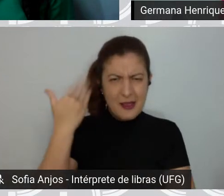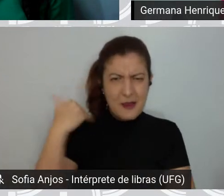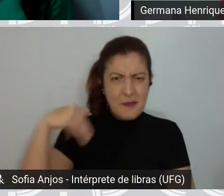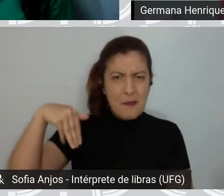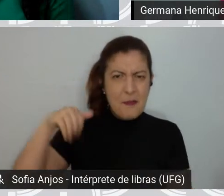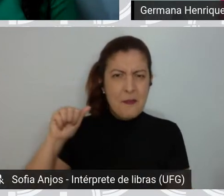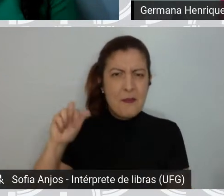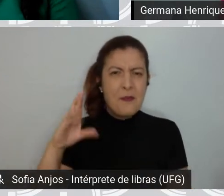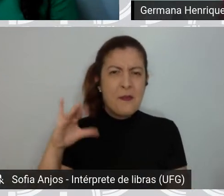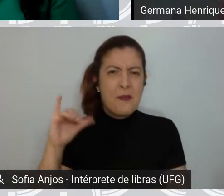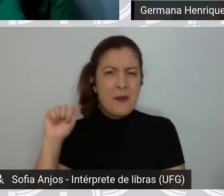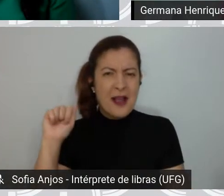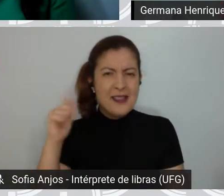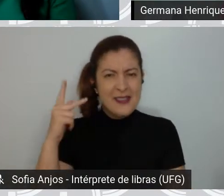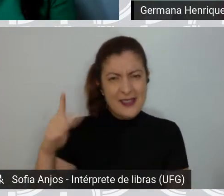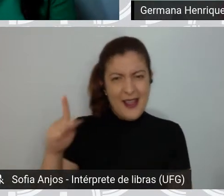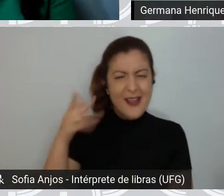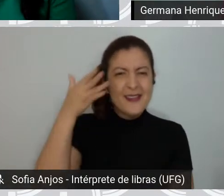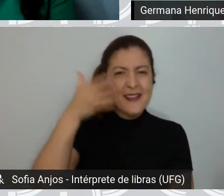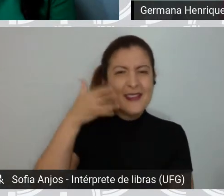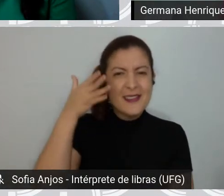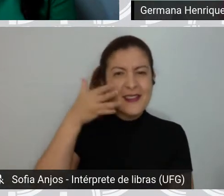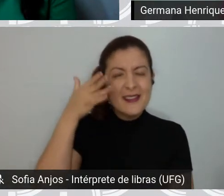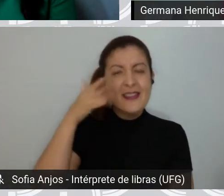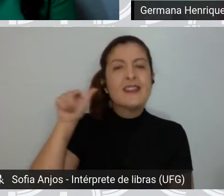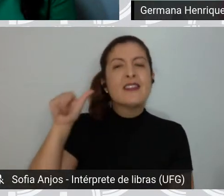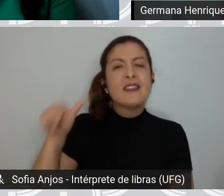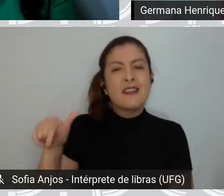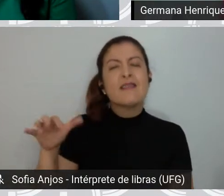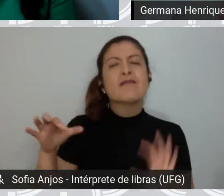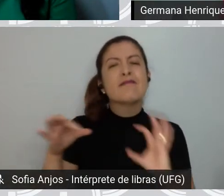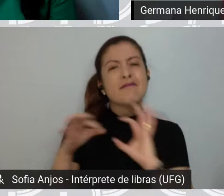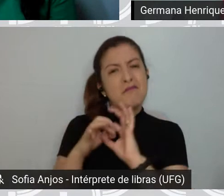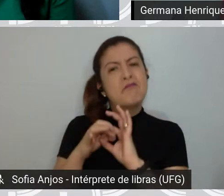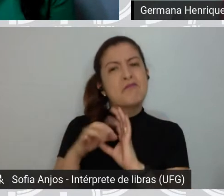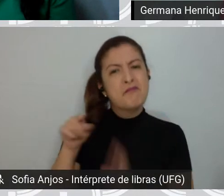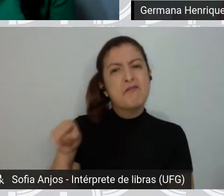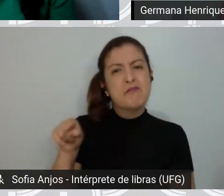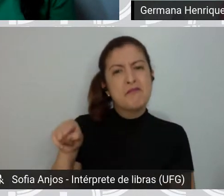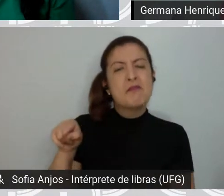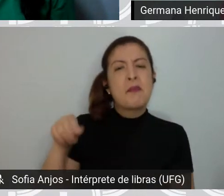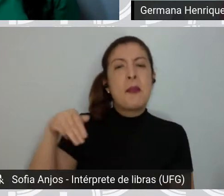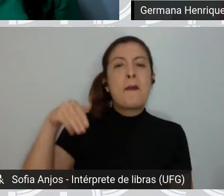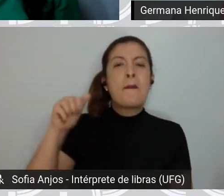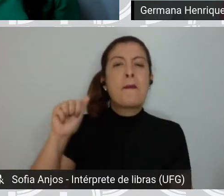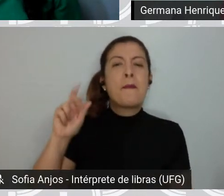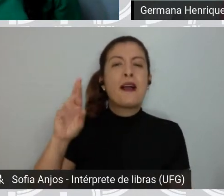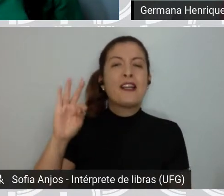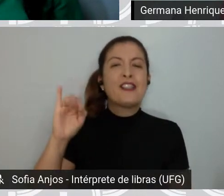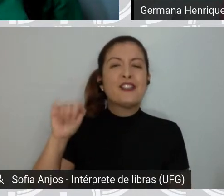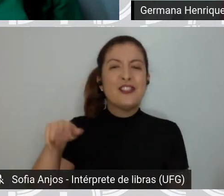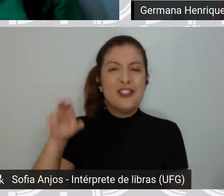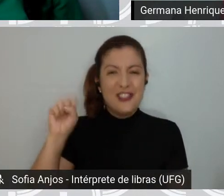dela, ela fez, no meu ponto de vista, a Márcia Martins fez ali um plaidoyer, uma defesa